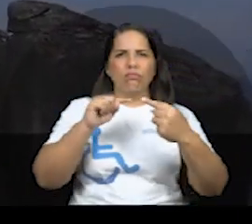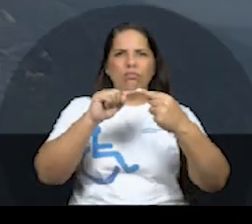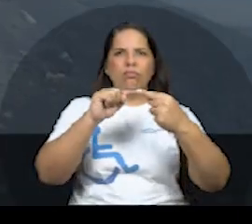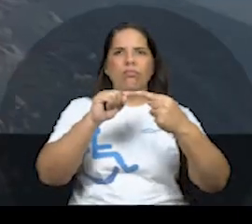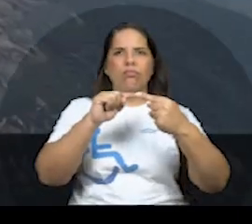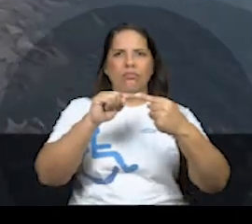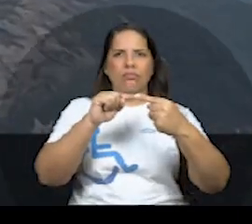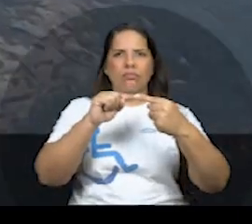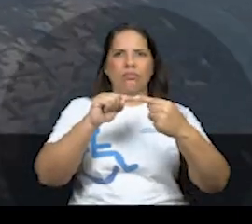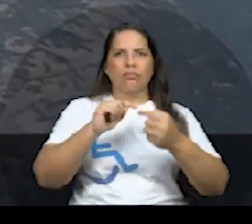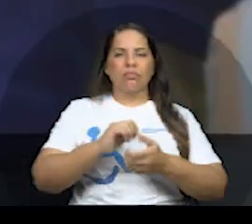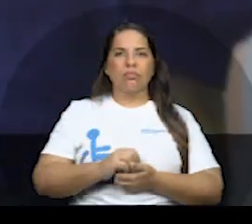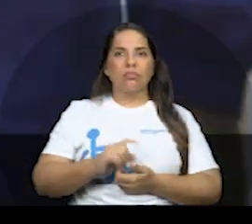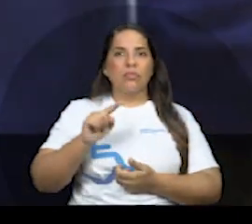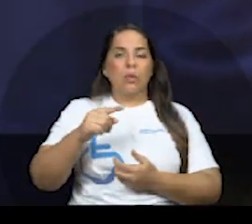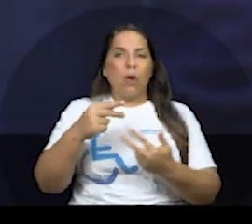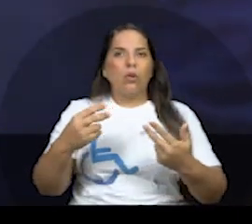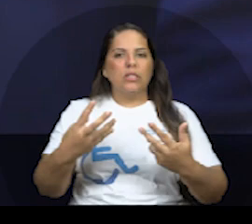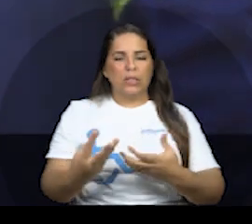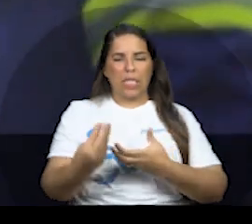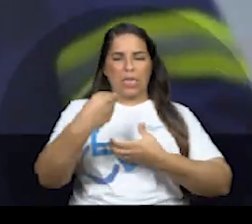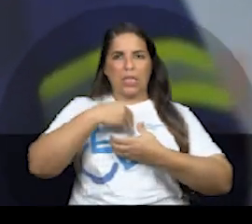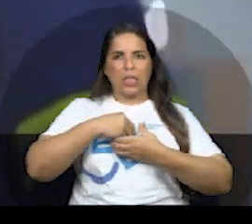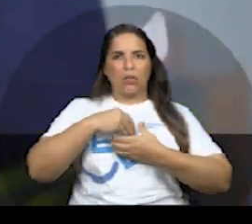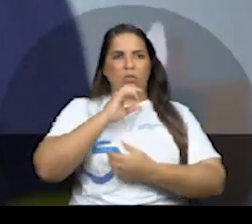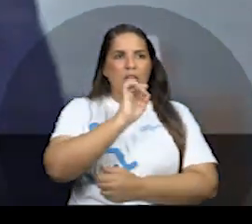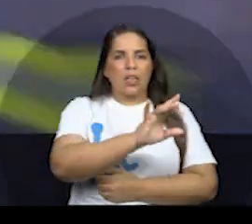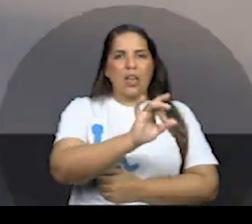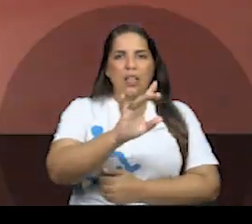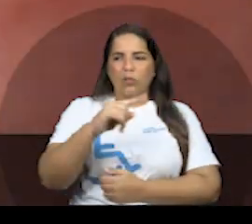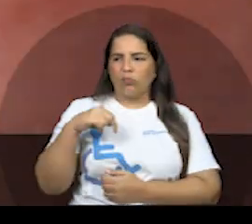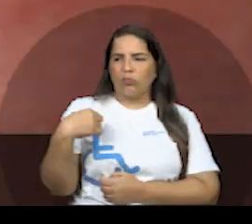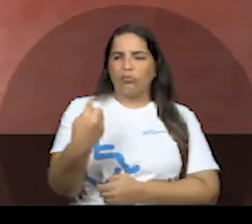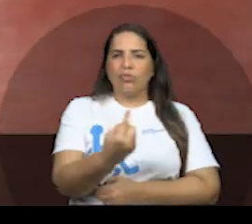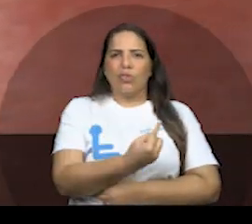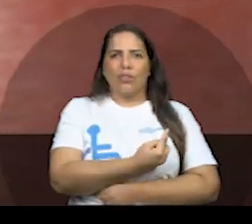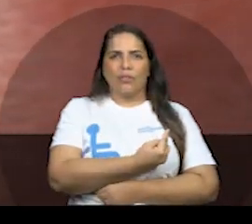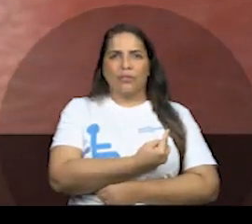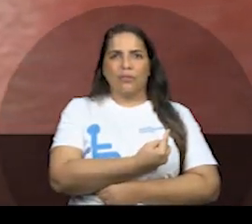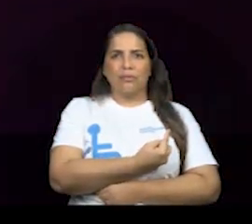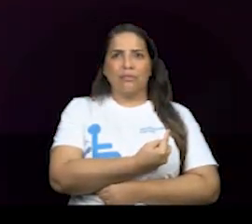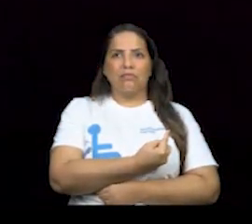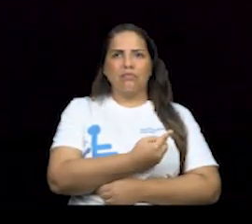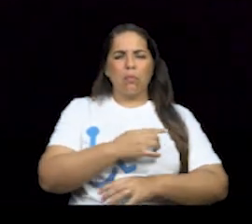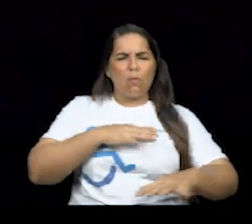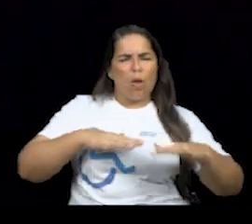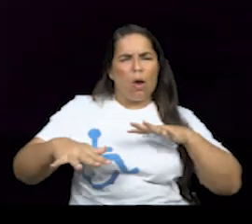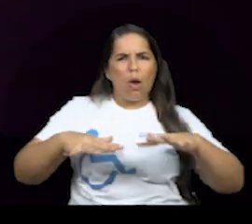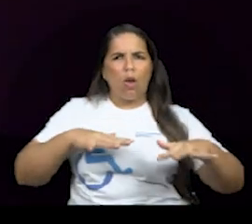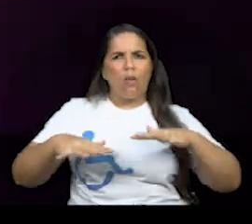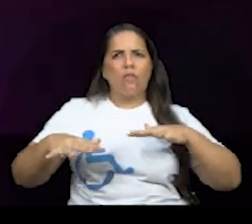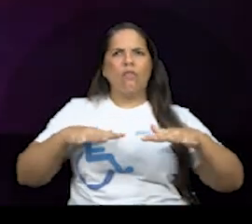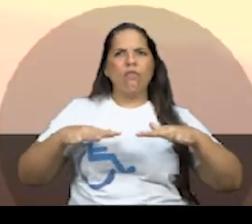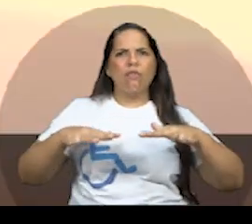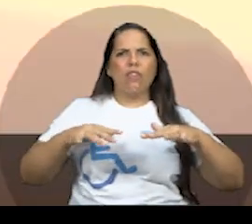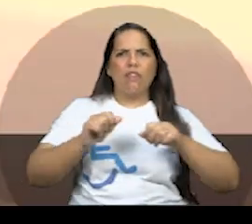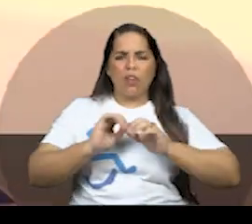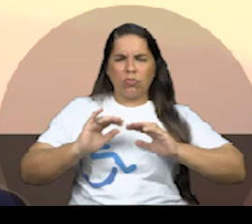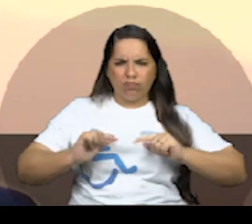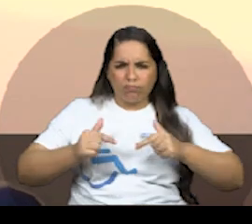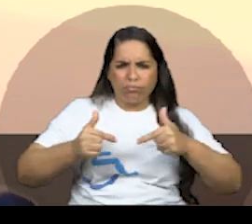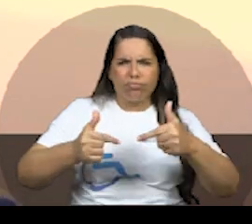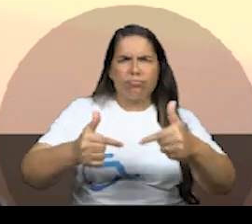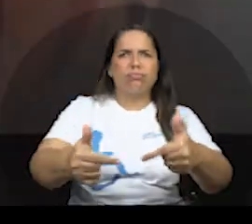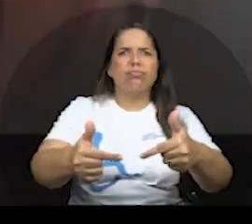Propósito. É algo que está dentro de cada um de nós, que nos move, nos faz